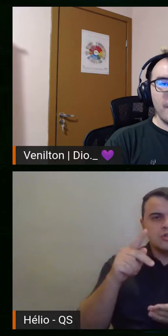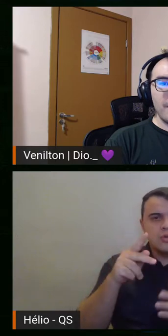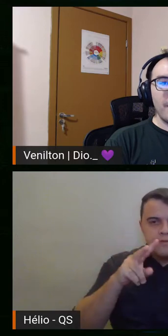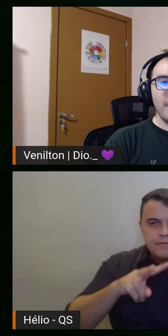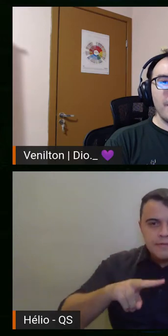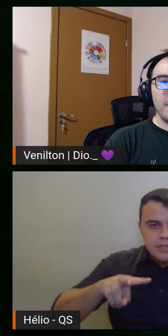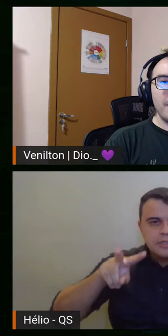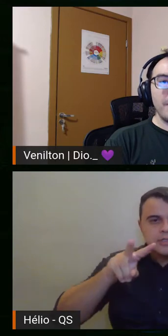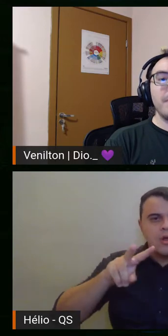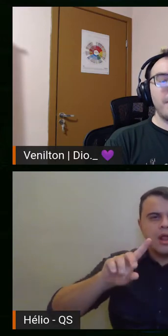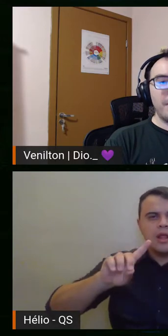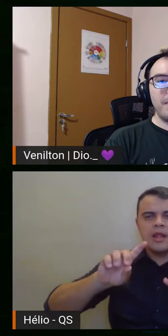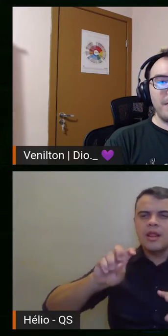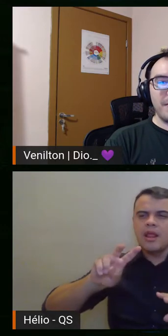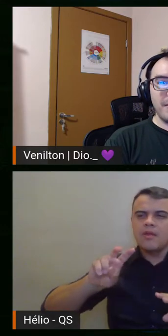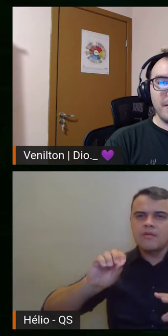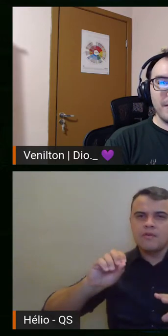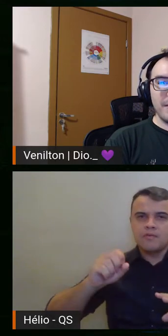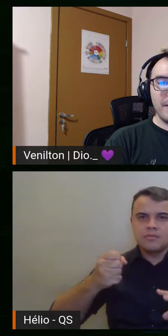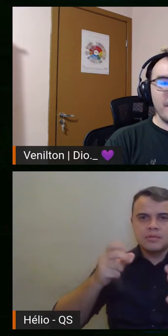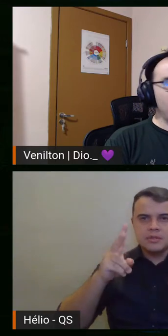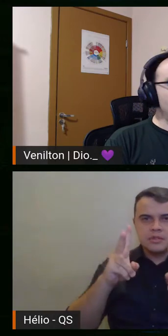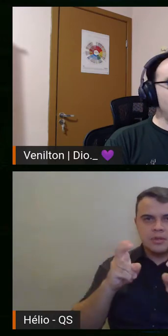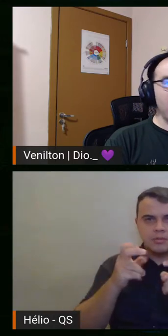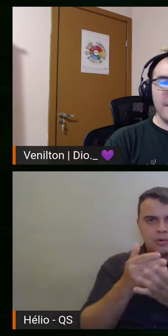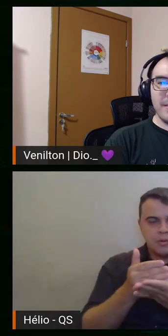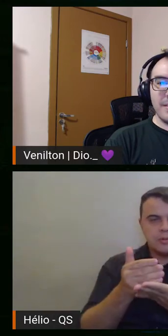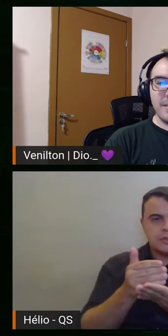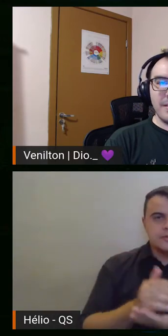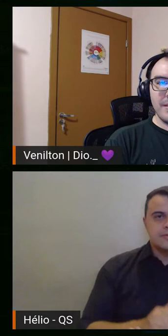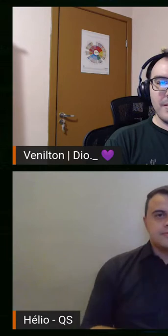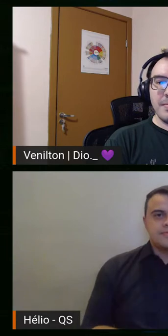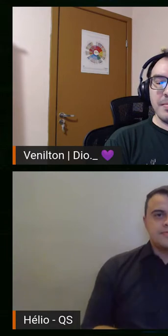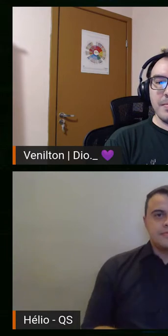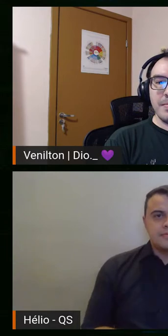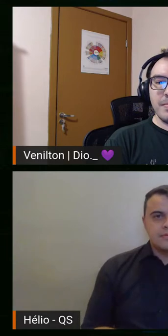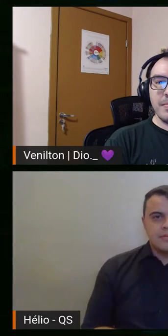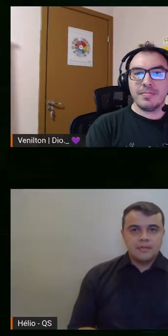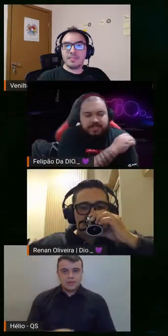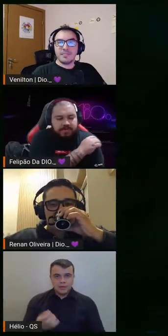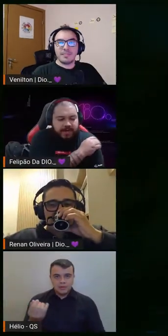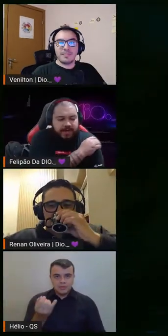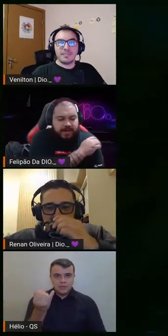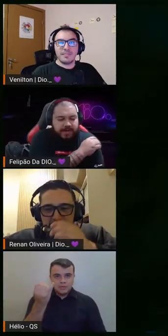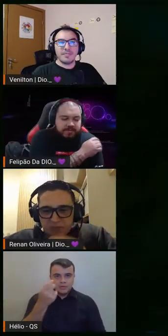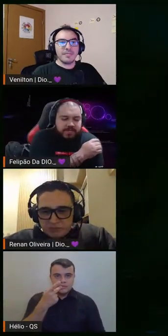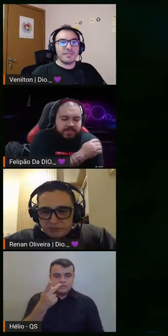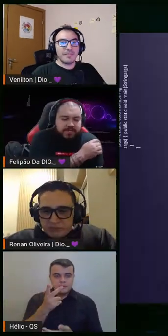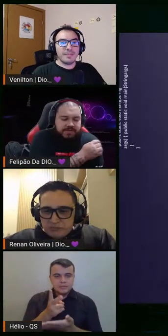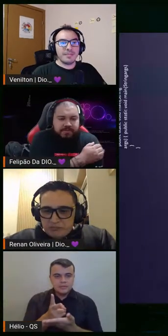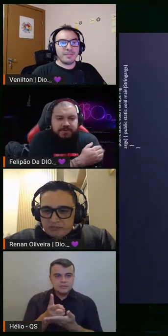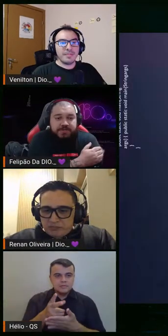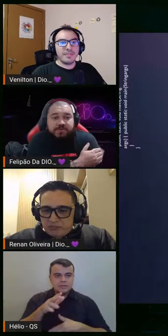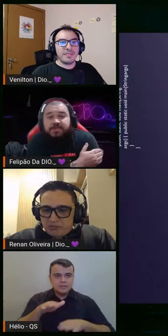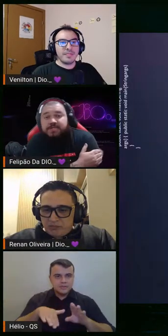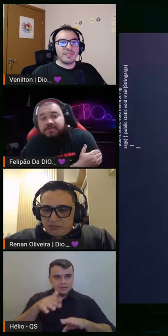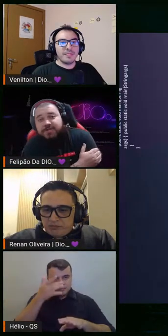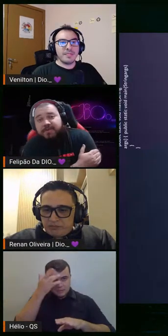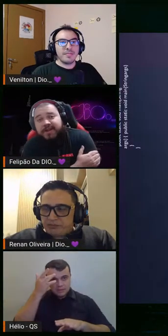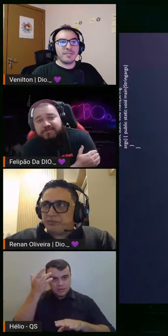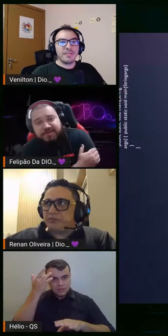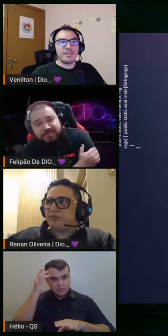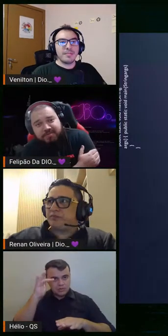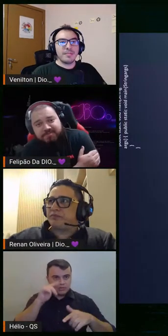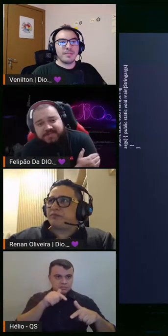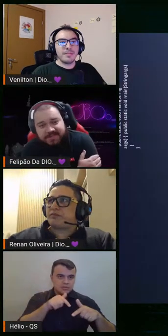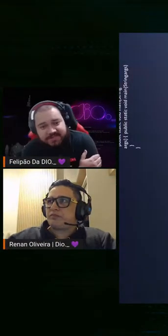visão para a gente devolve para a gente começar a entrar no assunto aqui vamos lá então e tem um ponto importante que eu gosto de ressaltar é que tem muita gente que fala Poxa eu não sei se